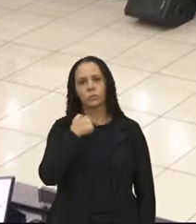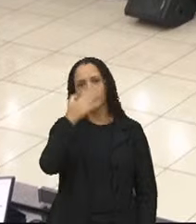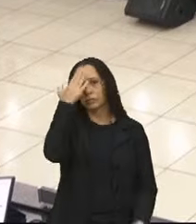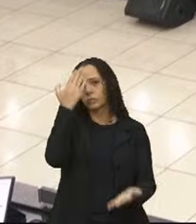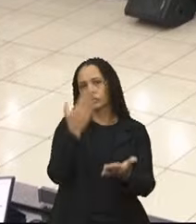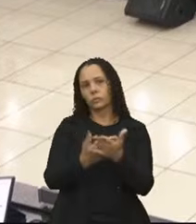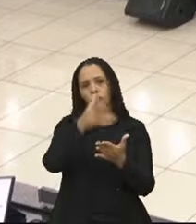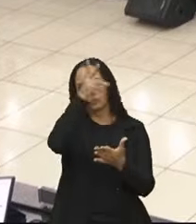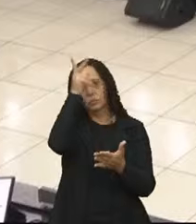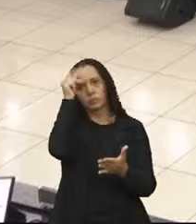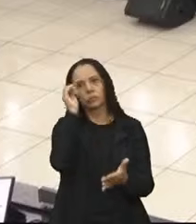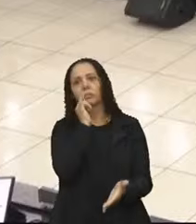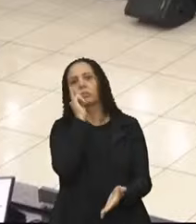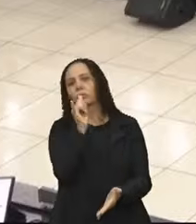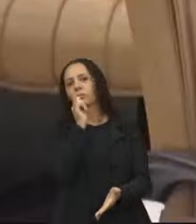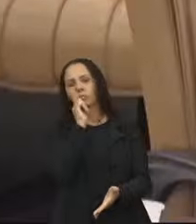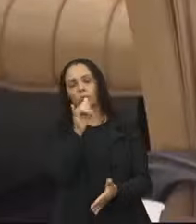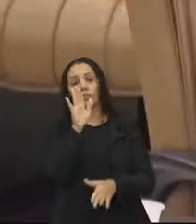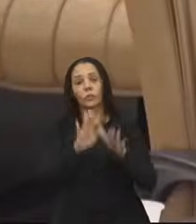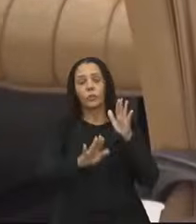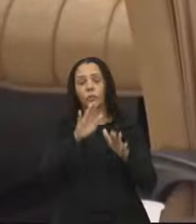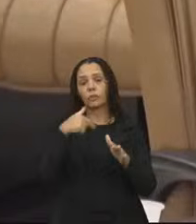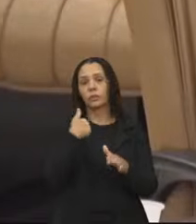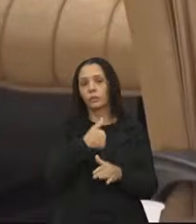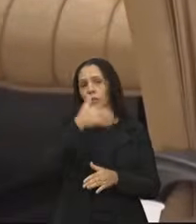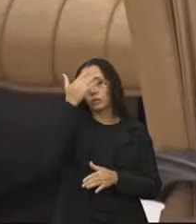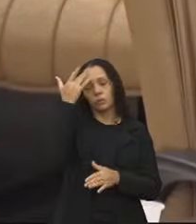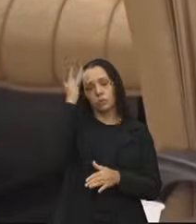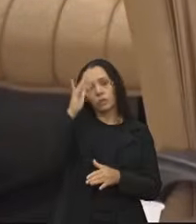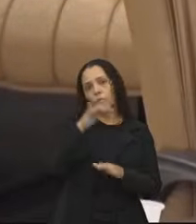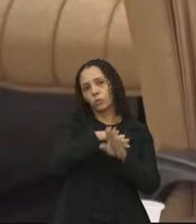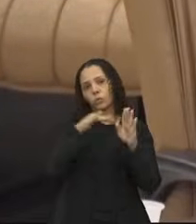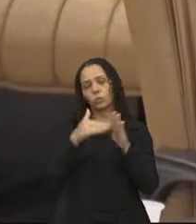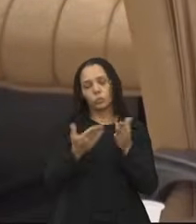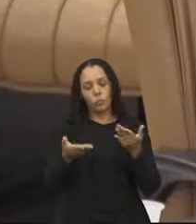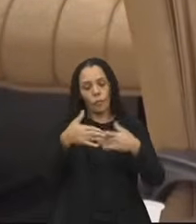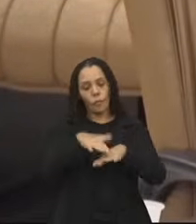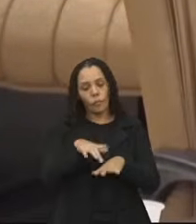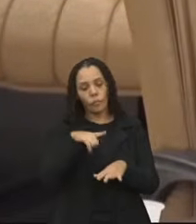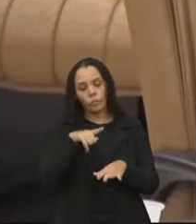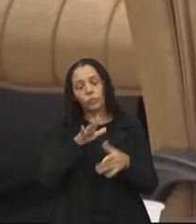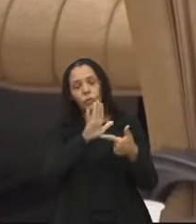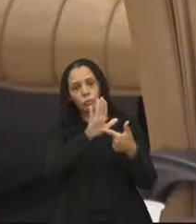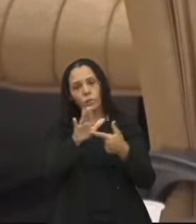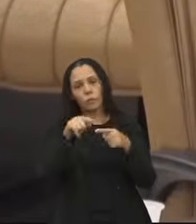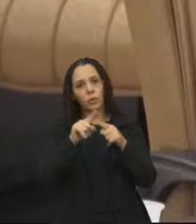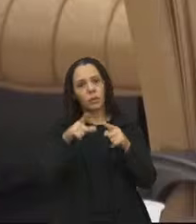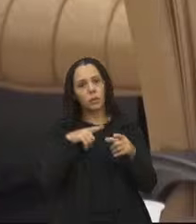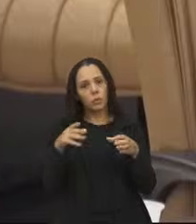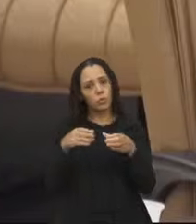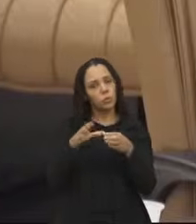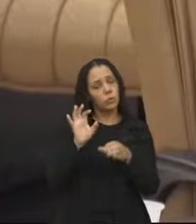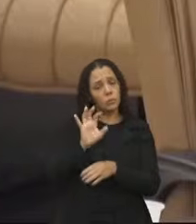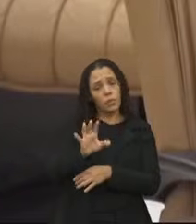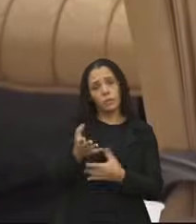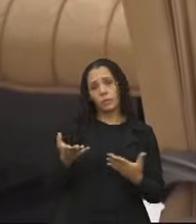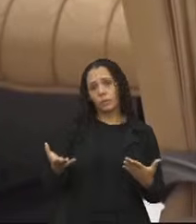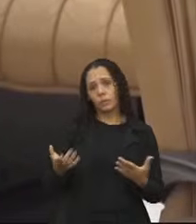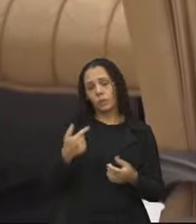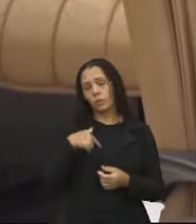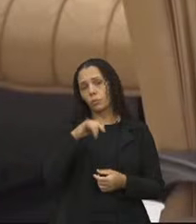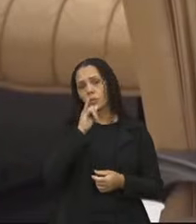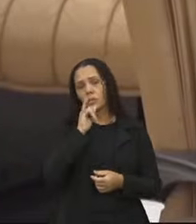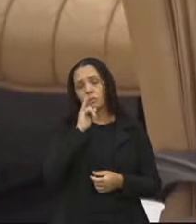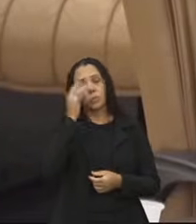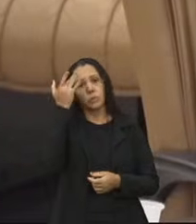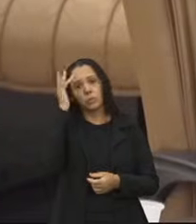no que a prefeitura diz. A gente pode não saber de tudo, a gente tem que ter humildade para reconhecer que a gente não sabe de tudo. Mas a gente tem uma equipe justamente para isso. Eu, por exemplo, não